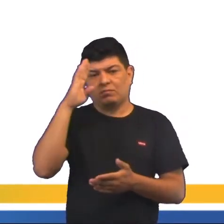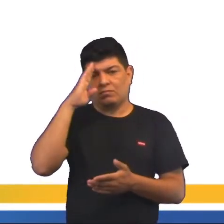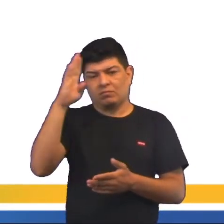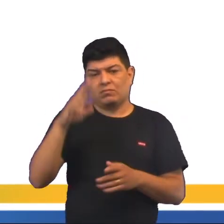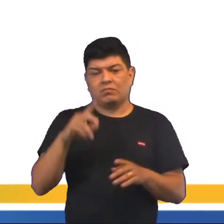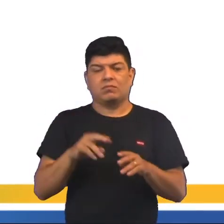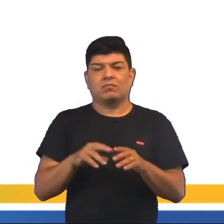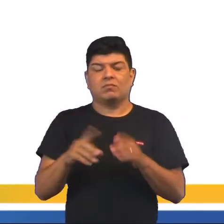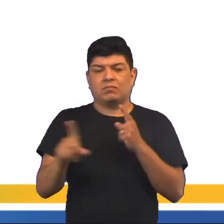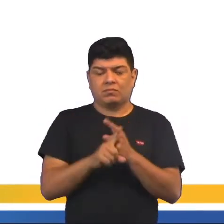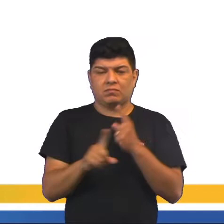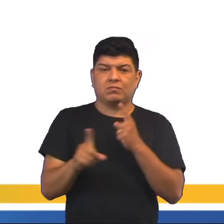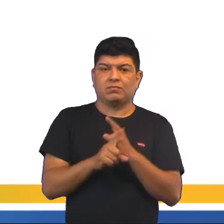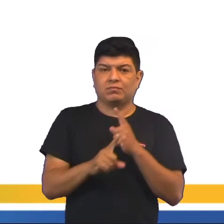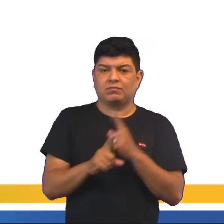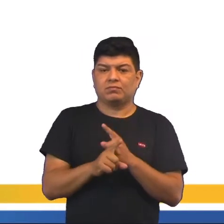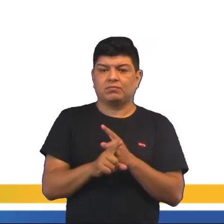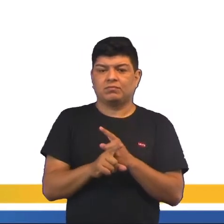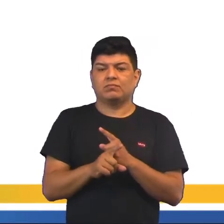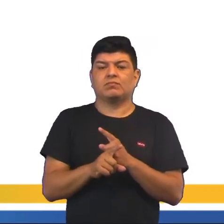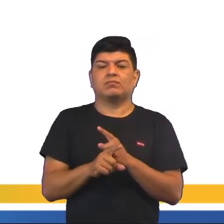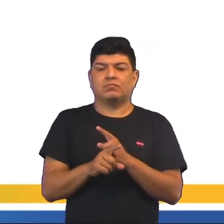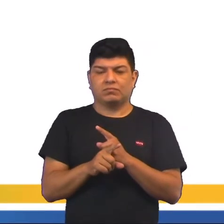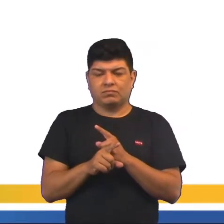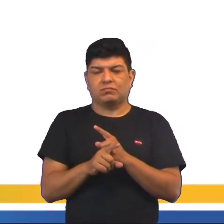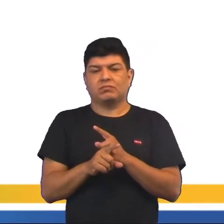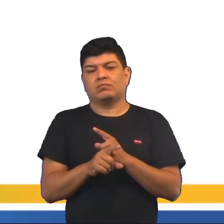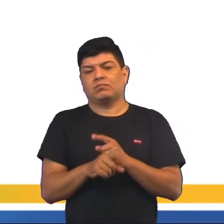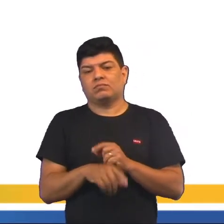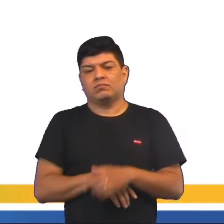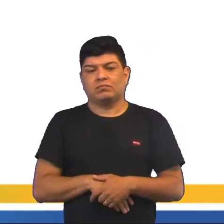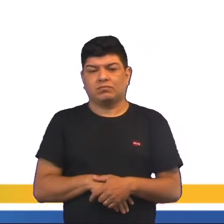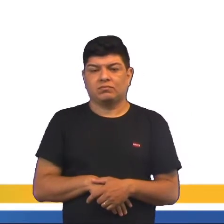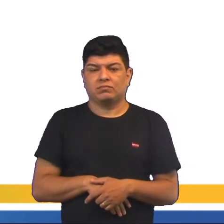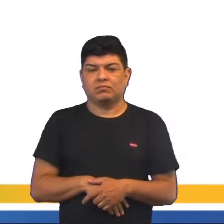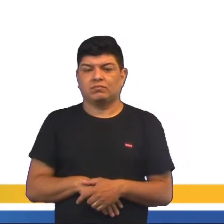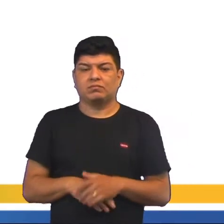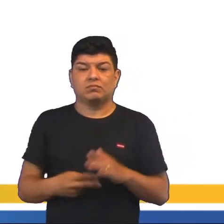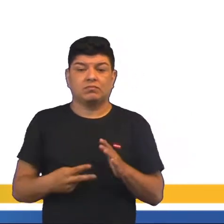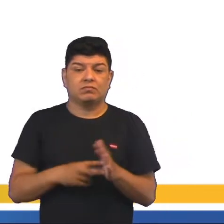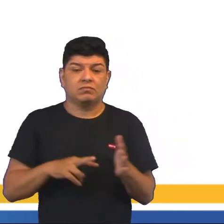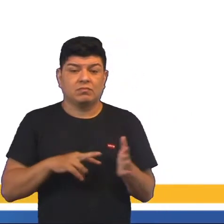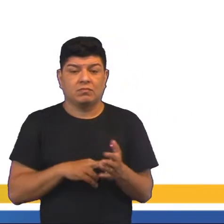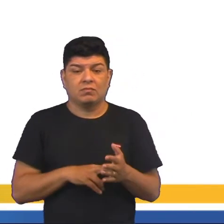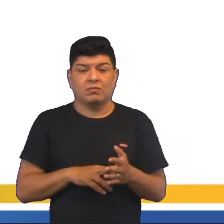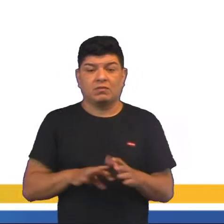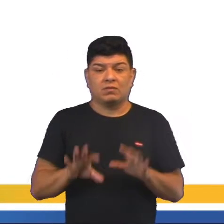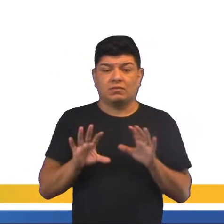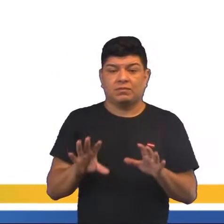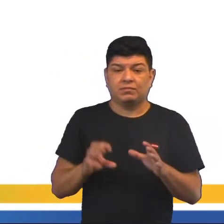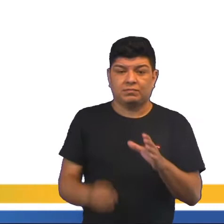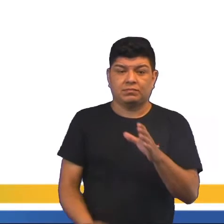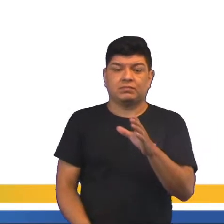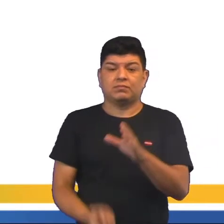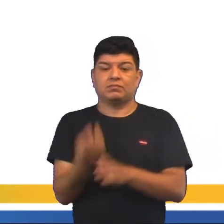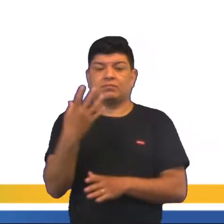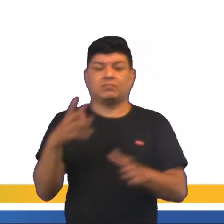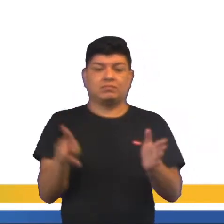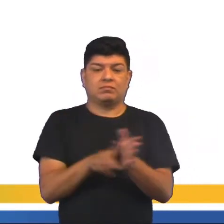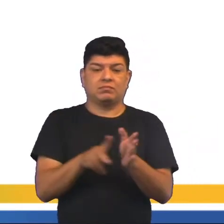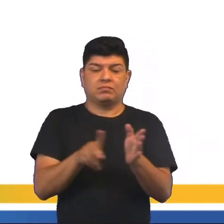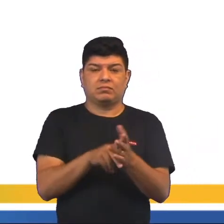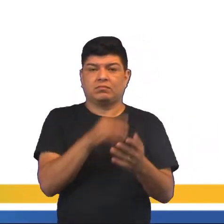encontrar essa parte aí, o domínio morfoclimático de cerrado. Então, o que vem ser esse domínio? Formado pela